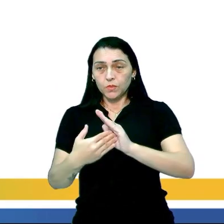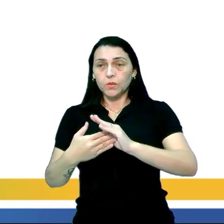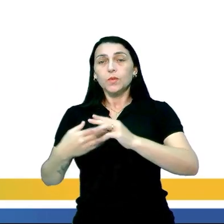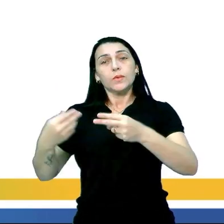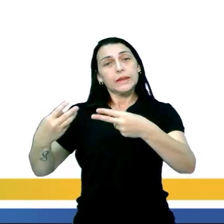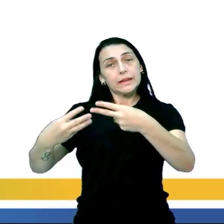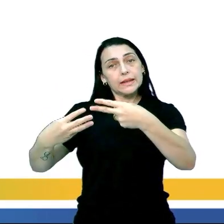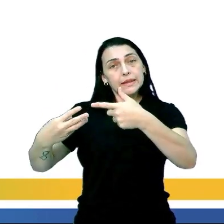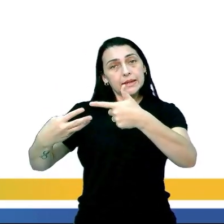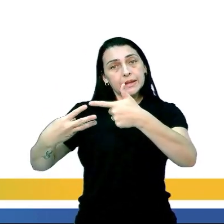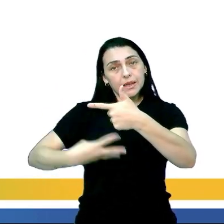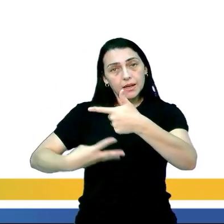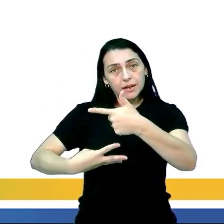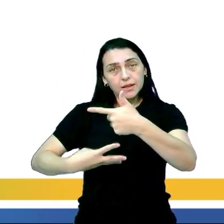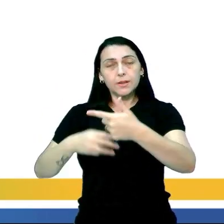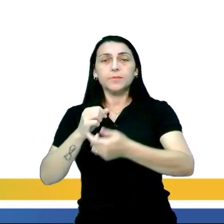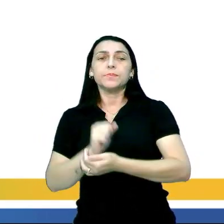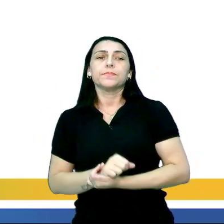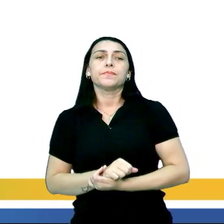sobre 3.